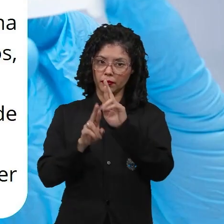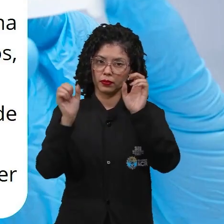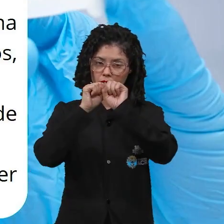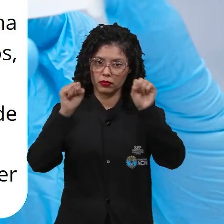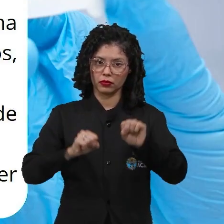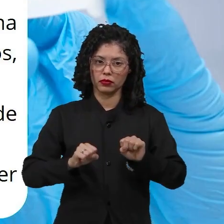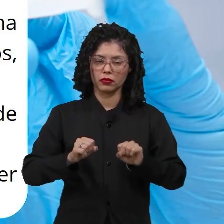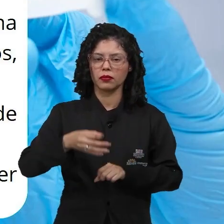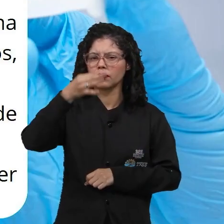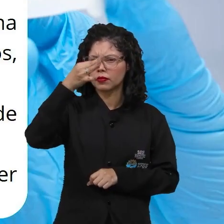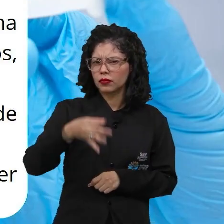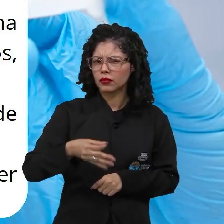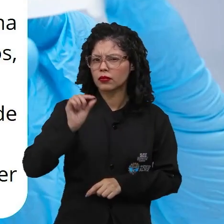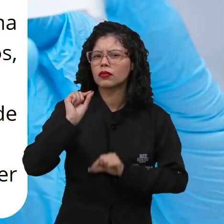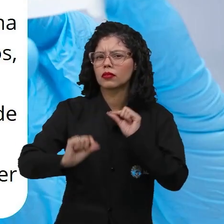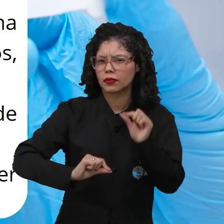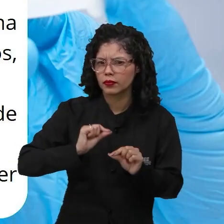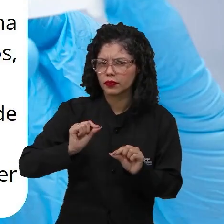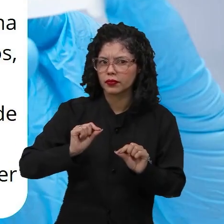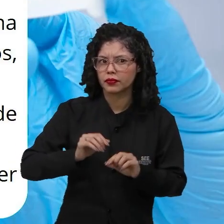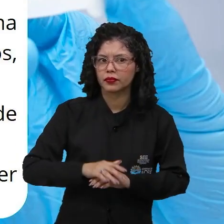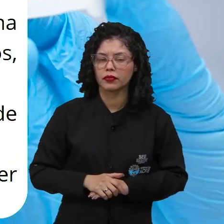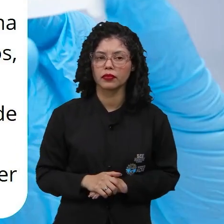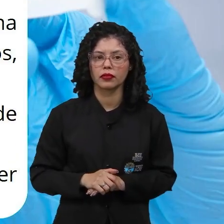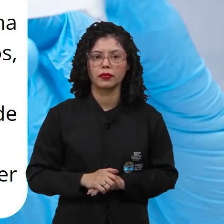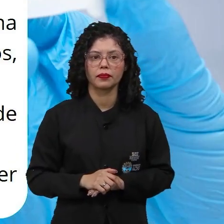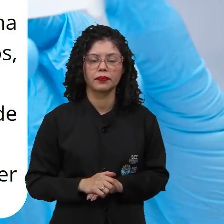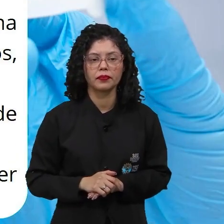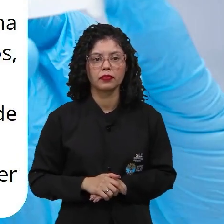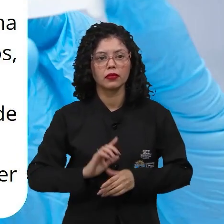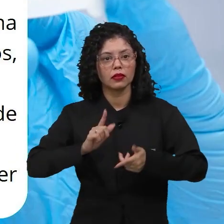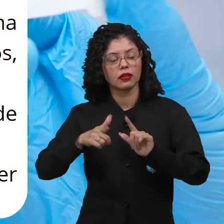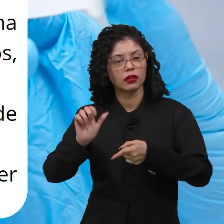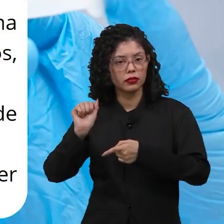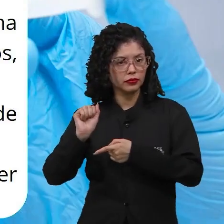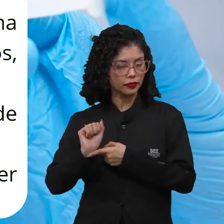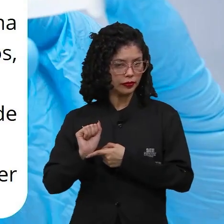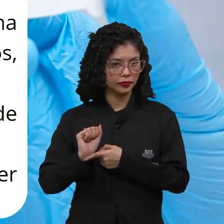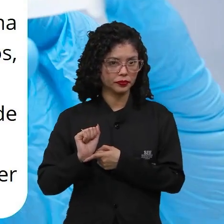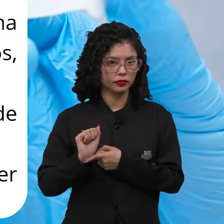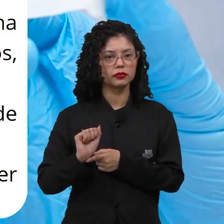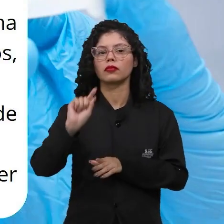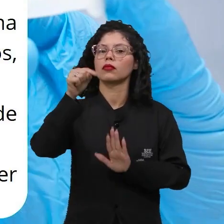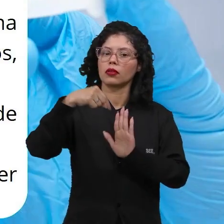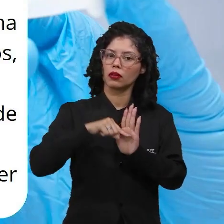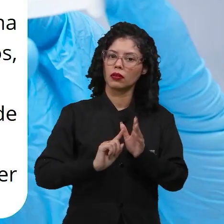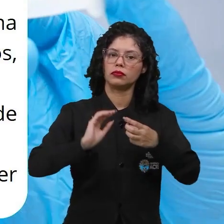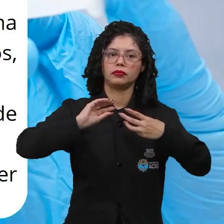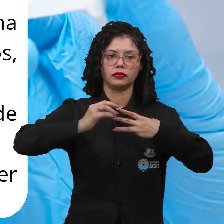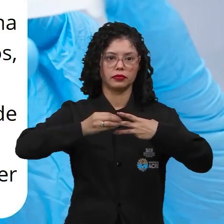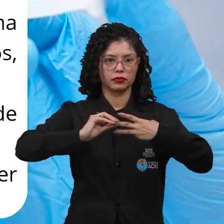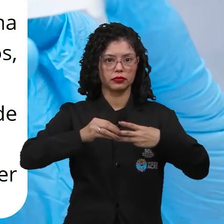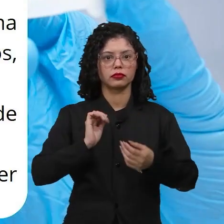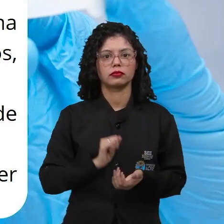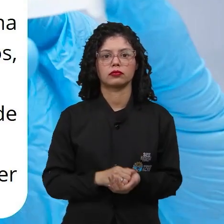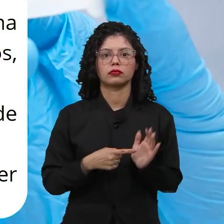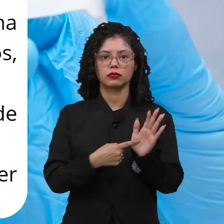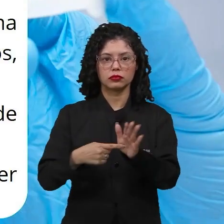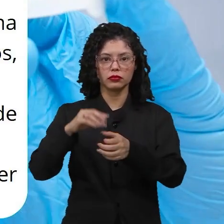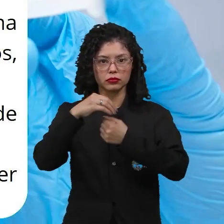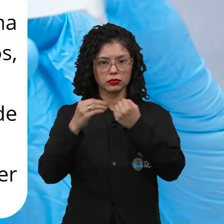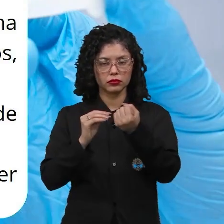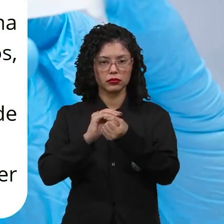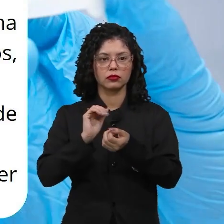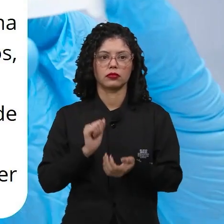Com relação a esse sistema, é correto afirmar que: alternativa A, A imunidade celular